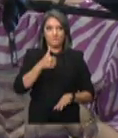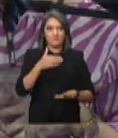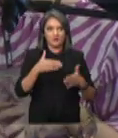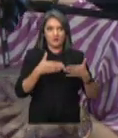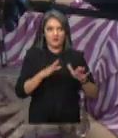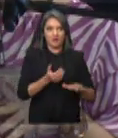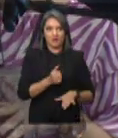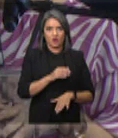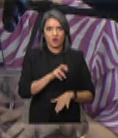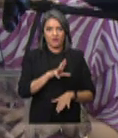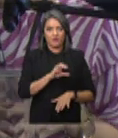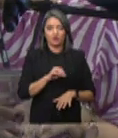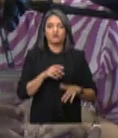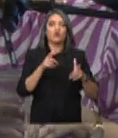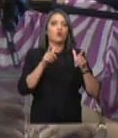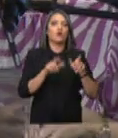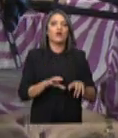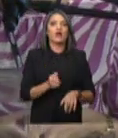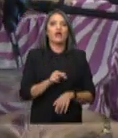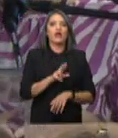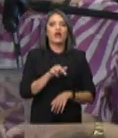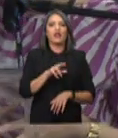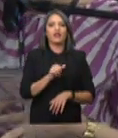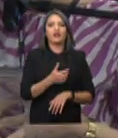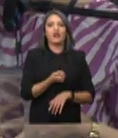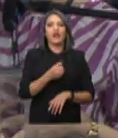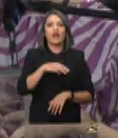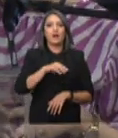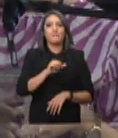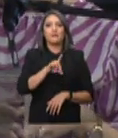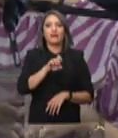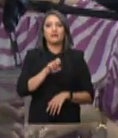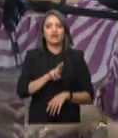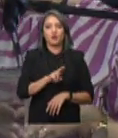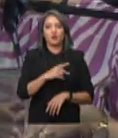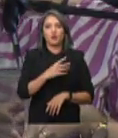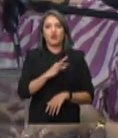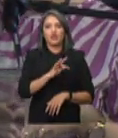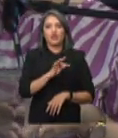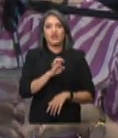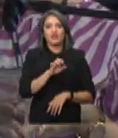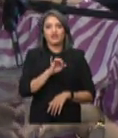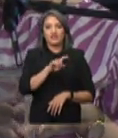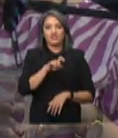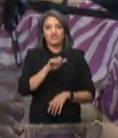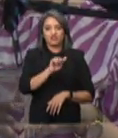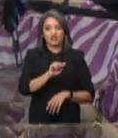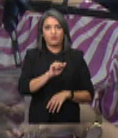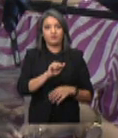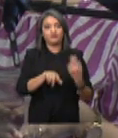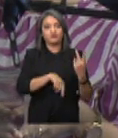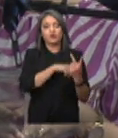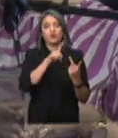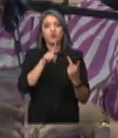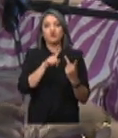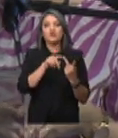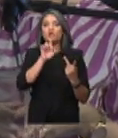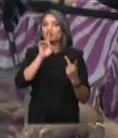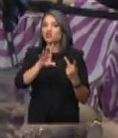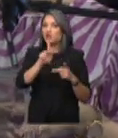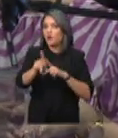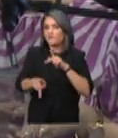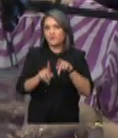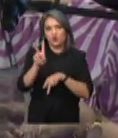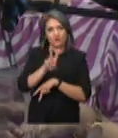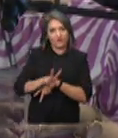na arena Amadeu Teixeira o segundo foi voltado para somente para a população e situação de rua venezuelana em